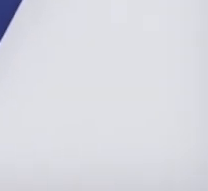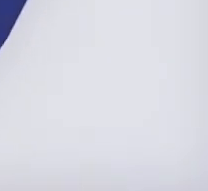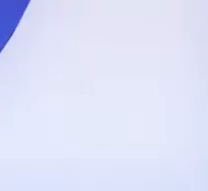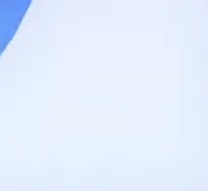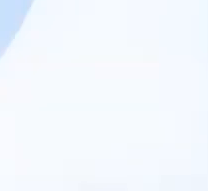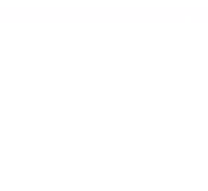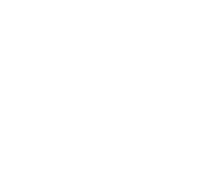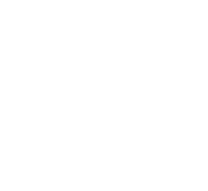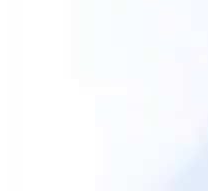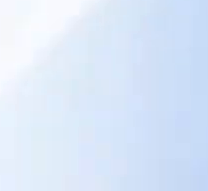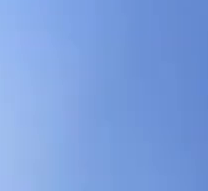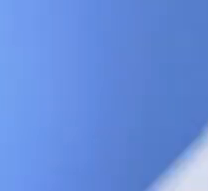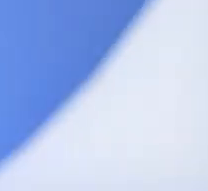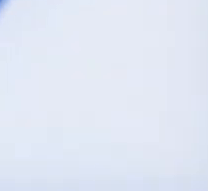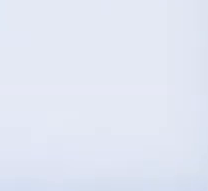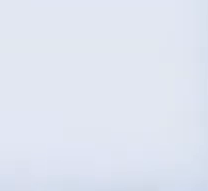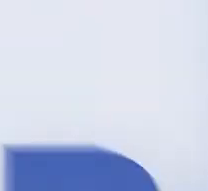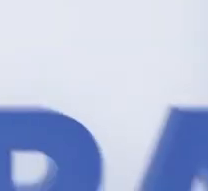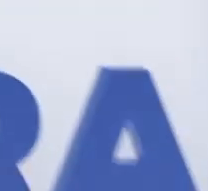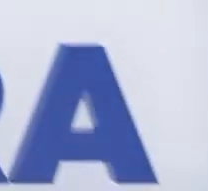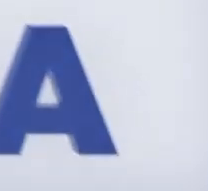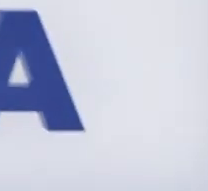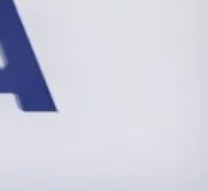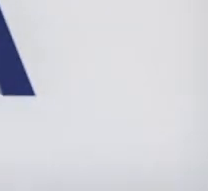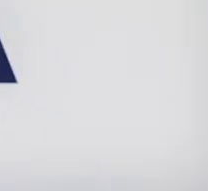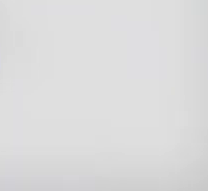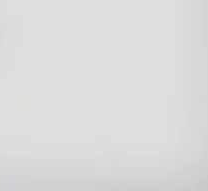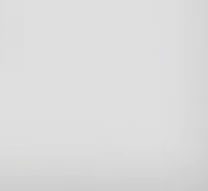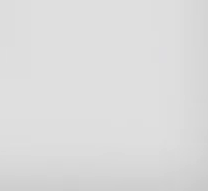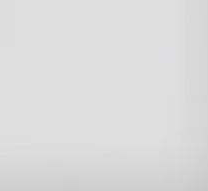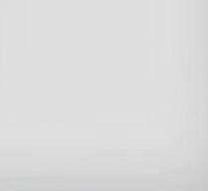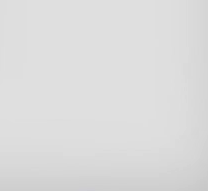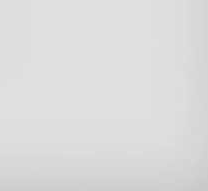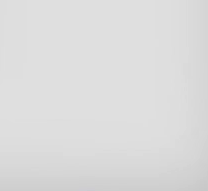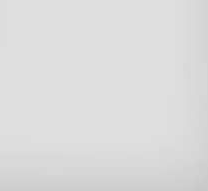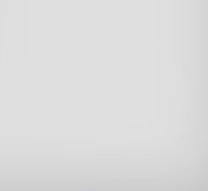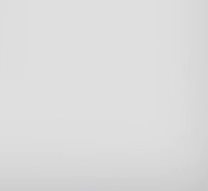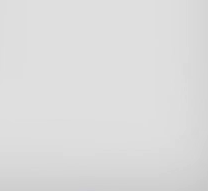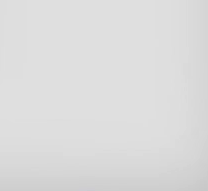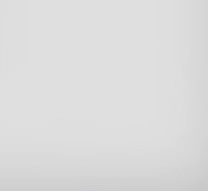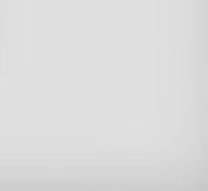TV Câmara, Campinas.